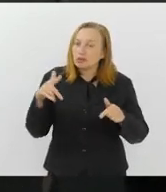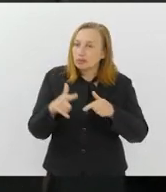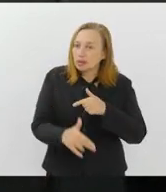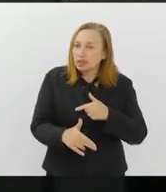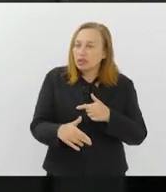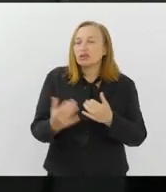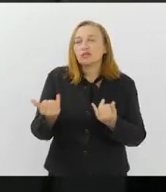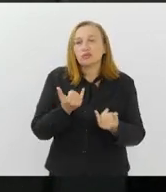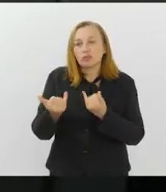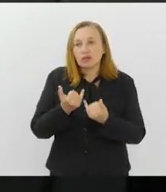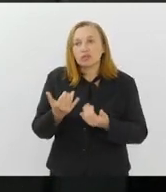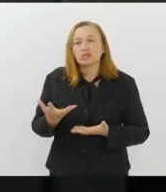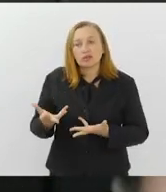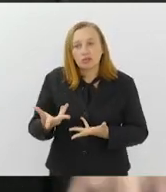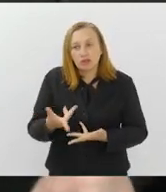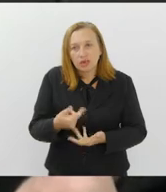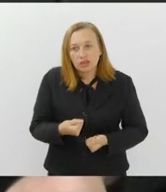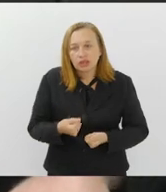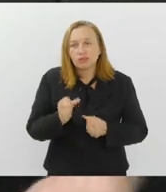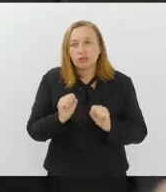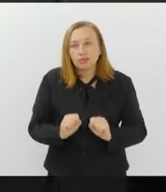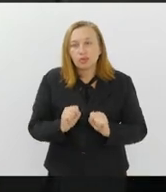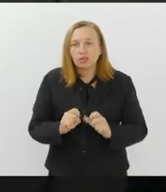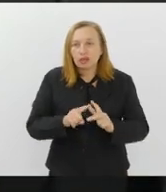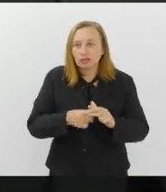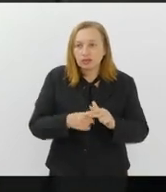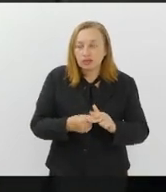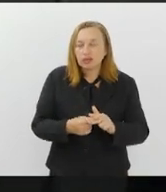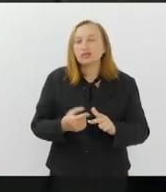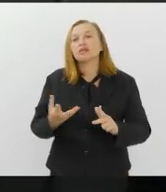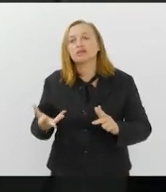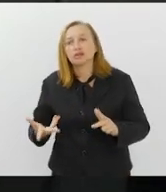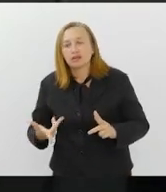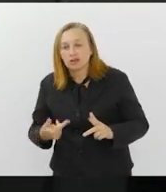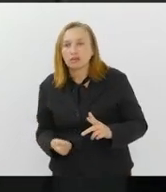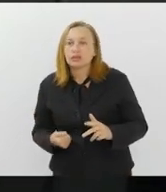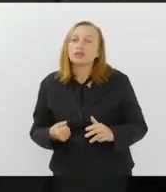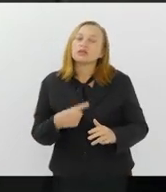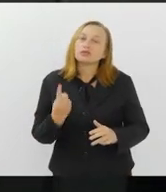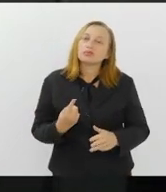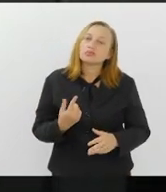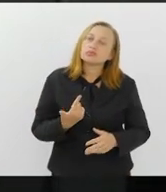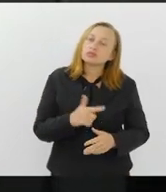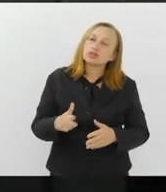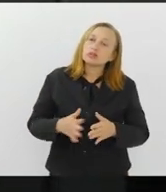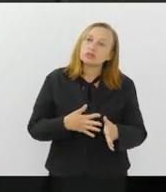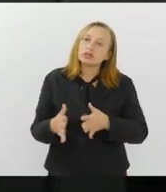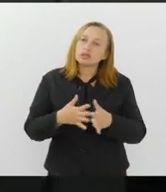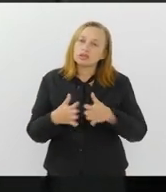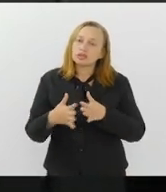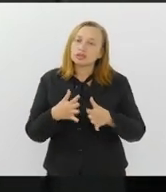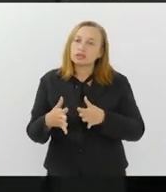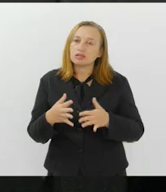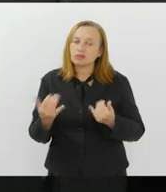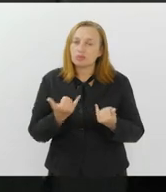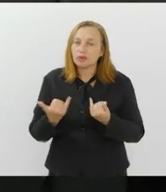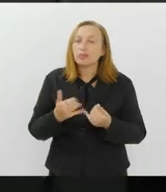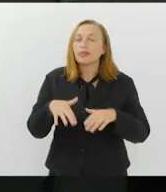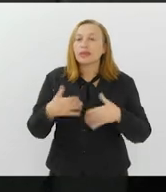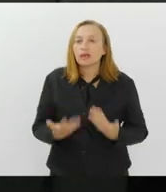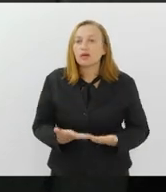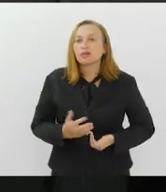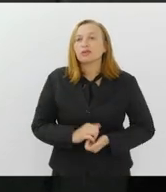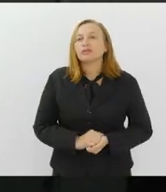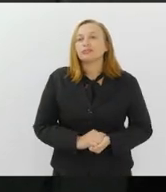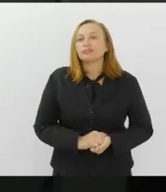informação qualificada para poder fazer a sua regulação de forma qualificada, é que a gente não tem acesso a essas informações qualificadas. Então,